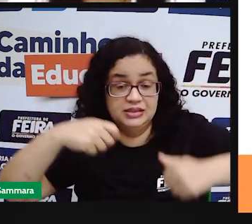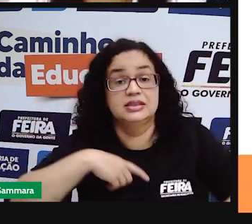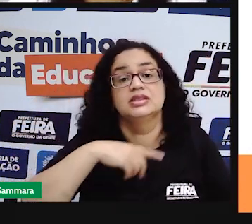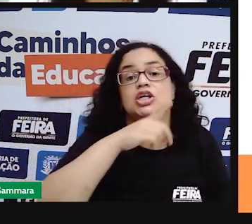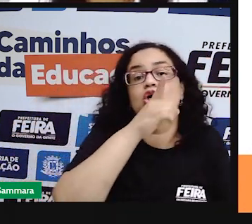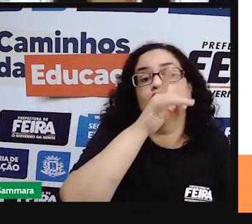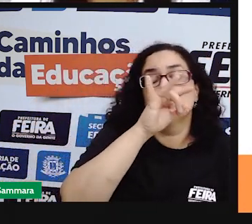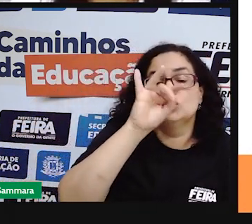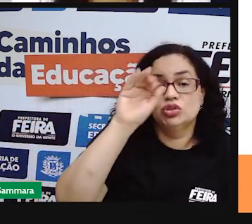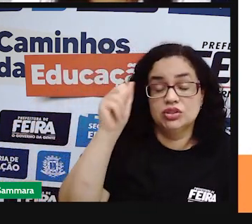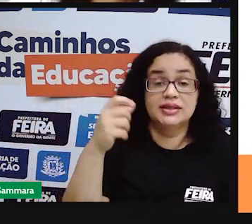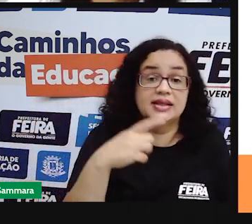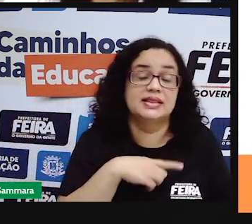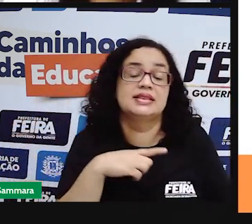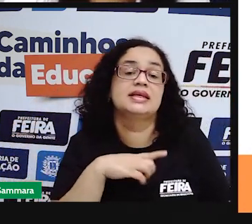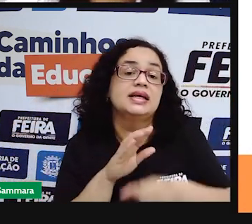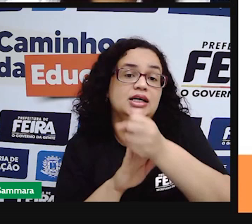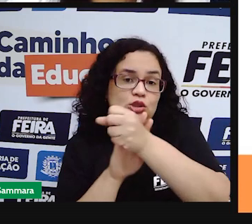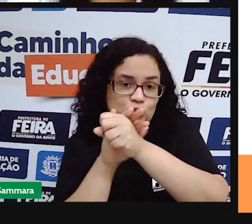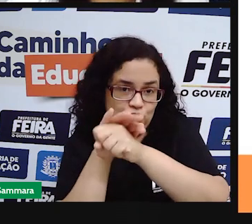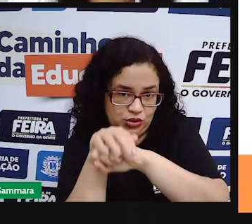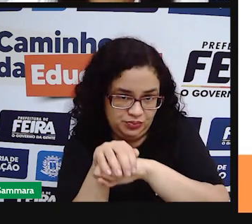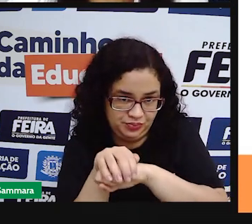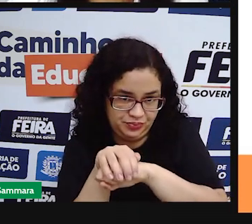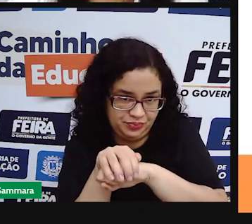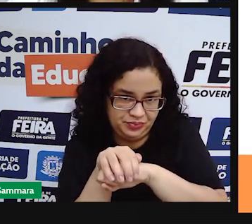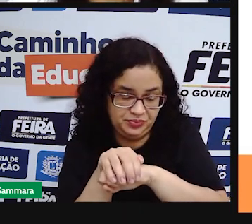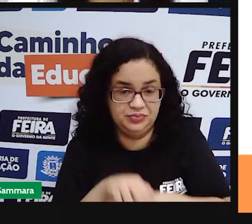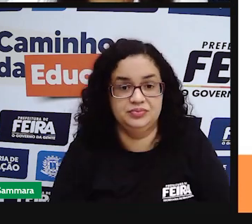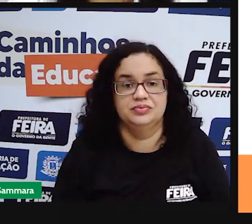de que exista a noite.